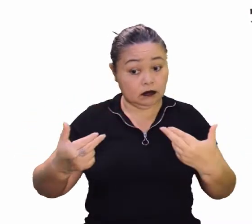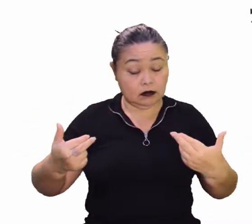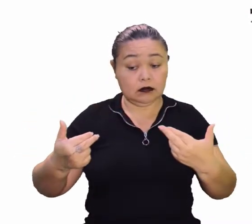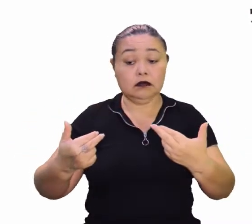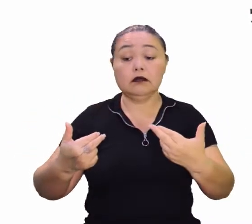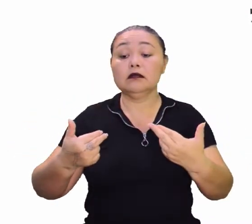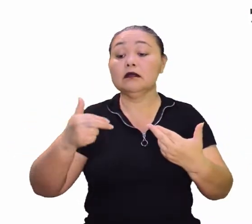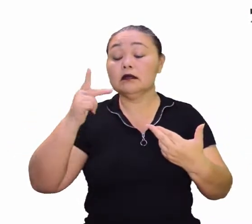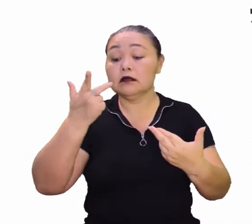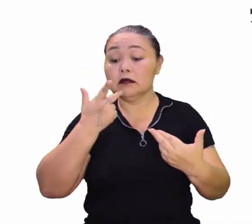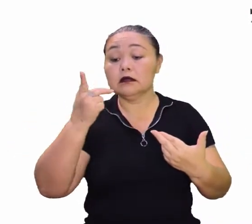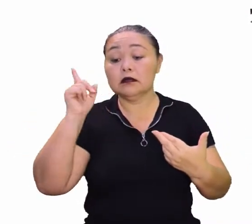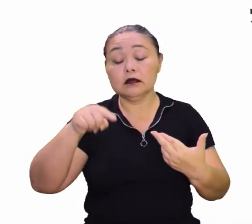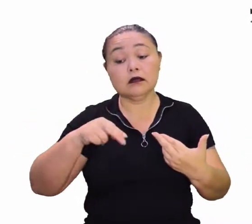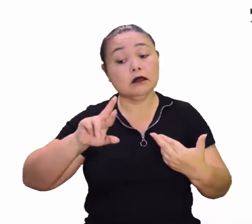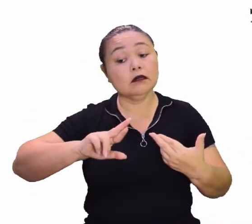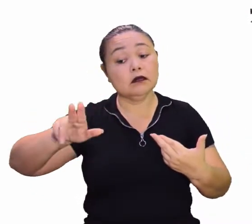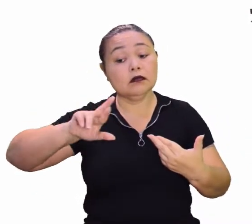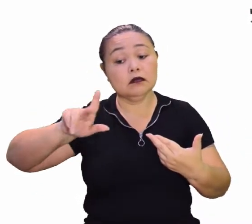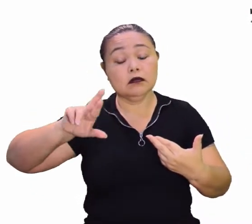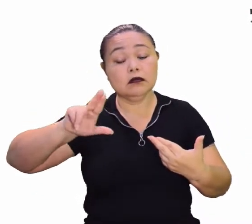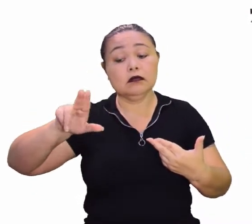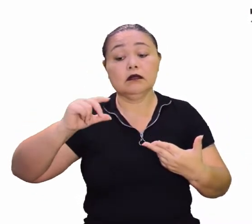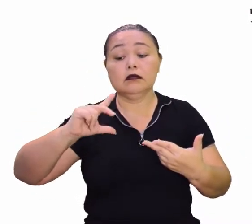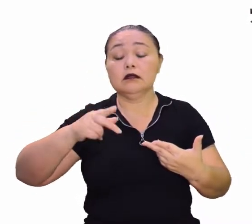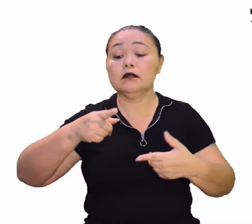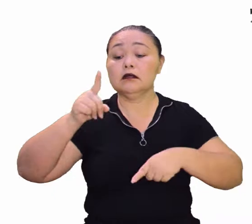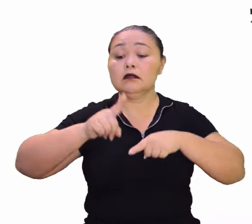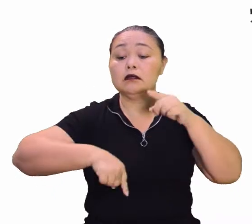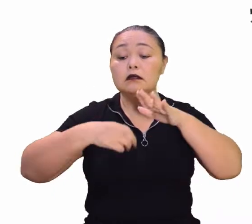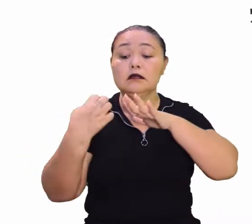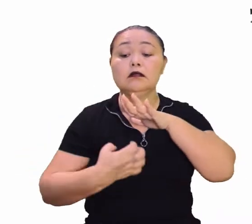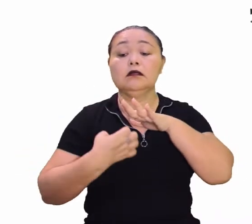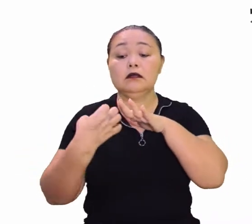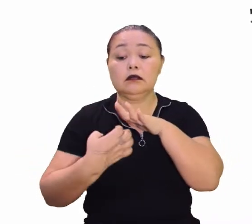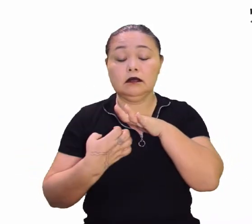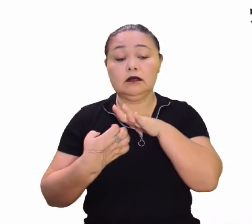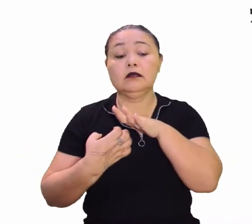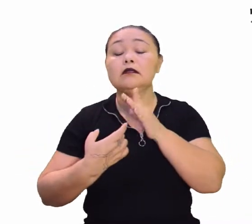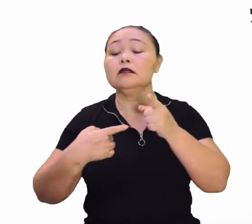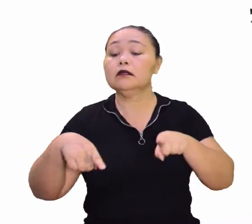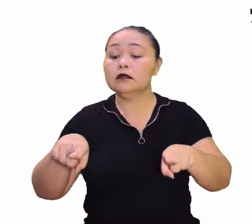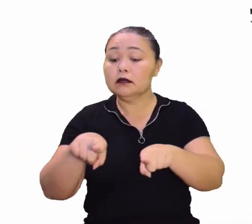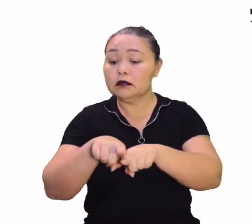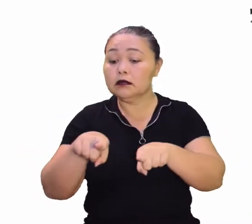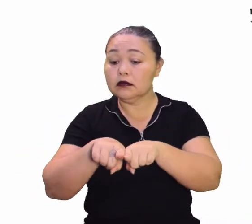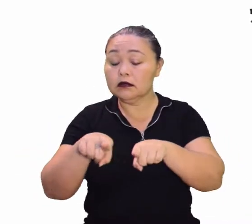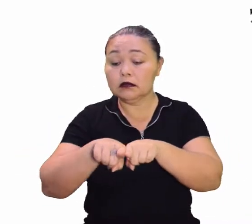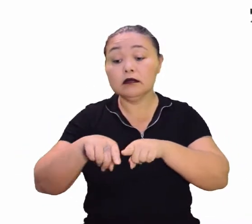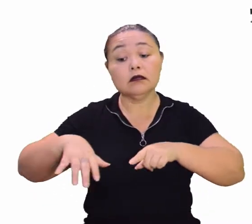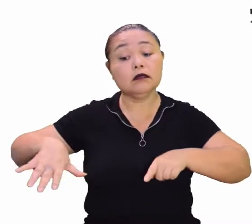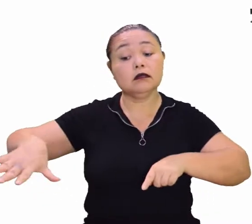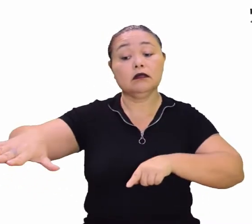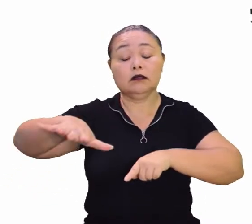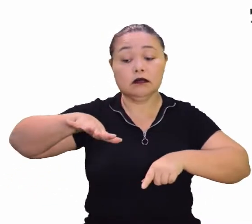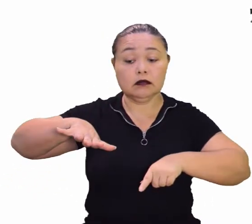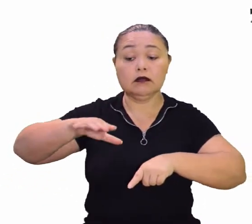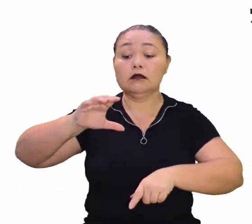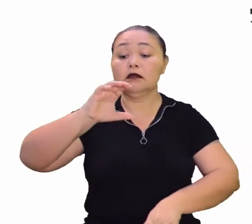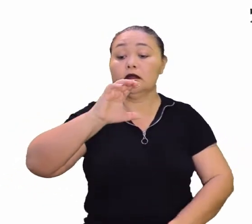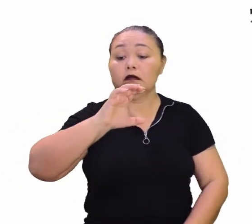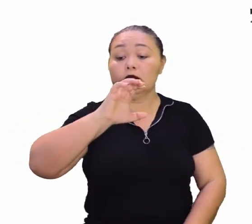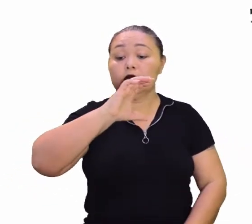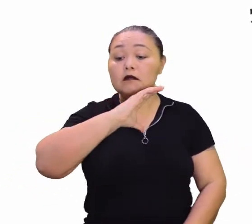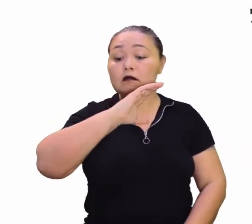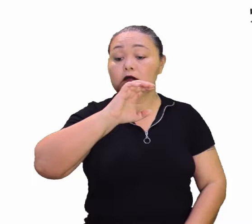Rogério, vale salientar que não é só a produção industrial. Eles também são um celeiro mundial, né?